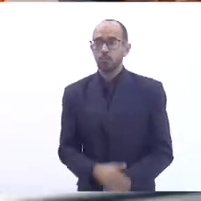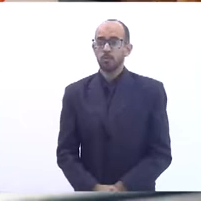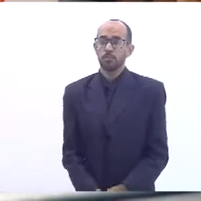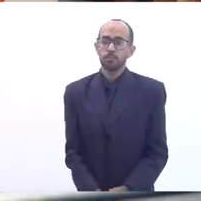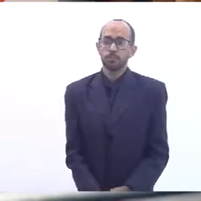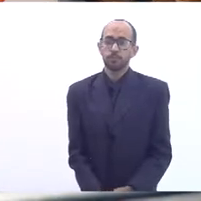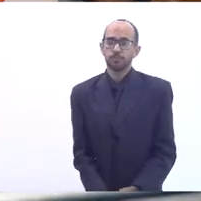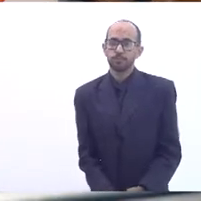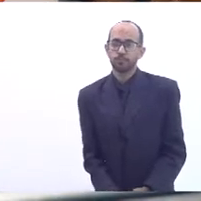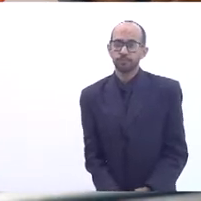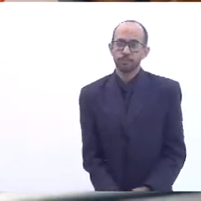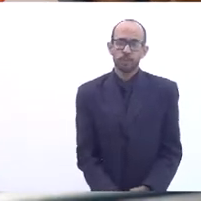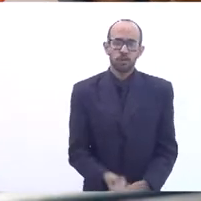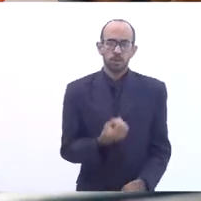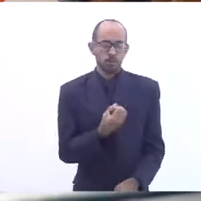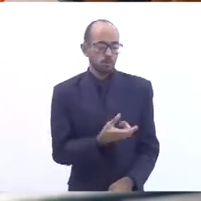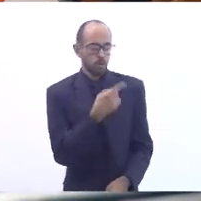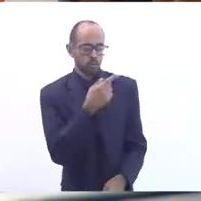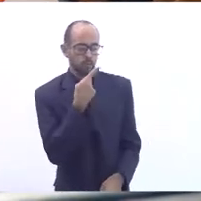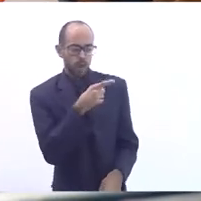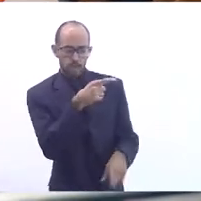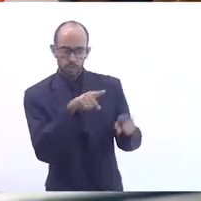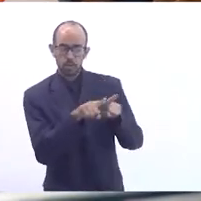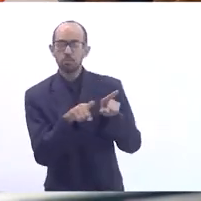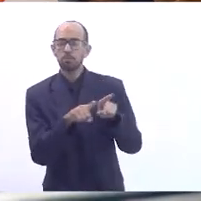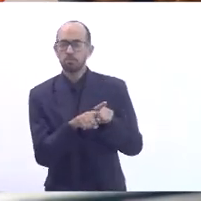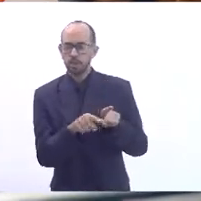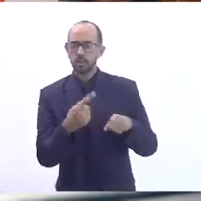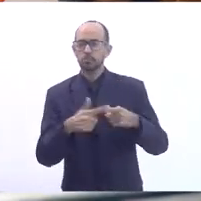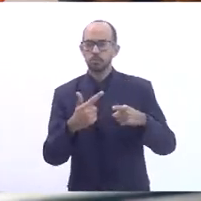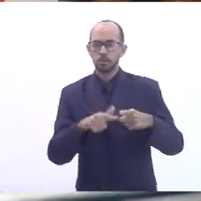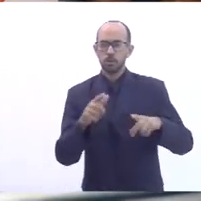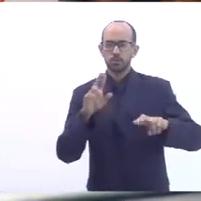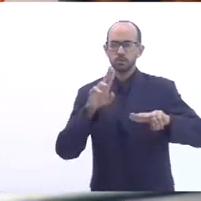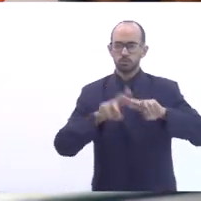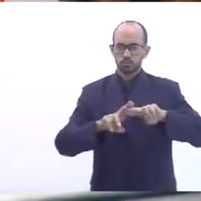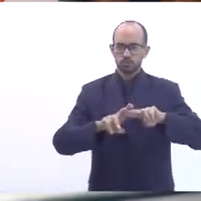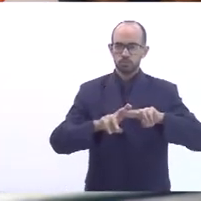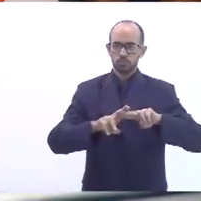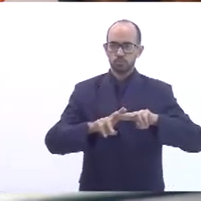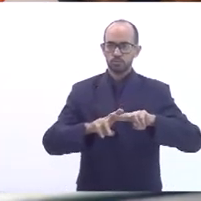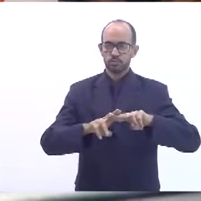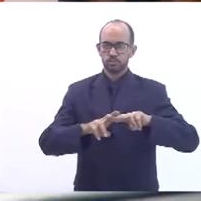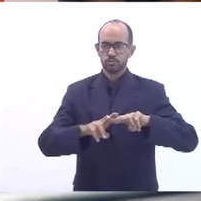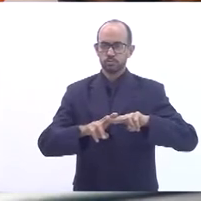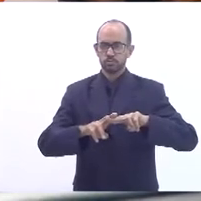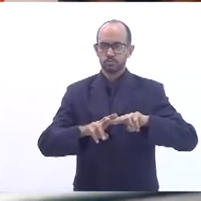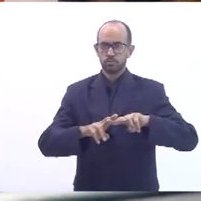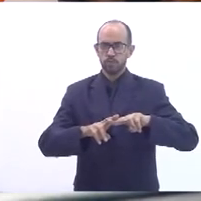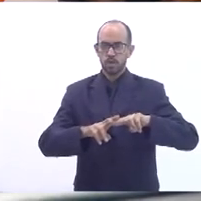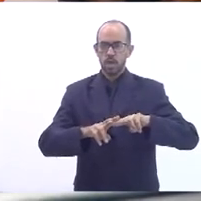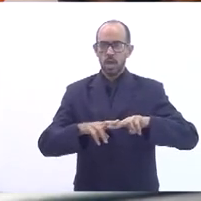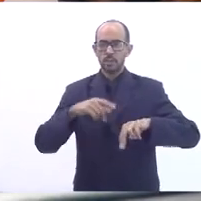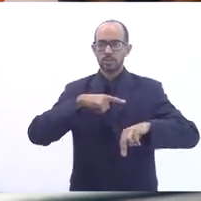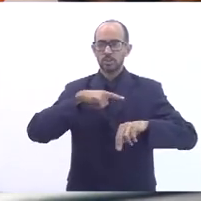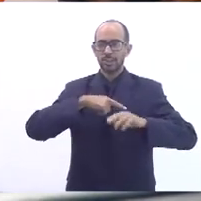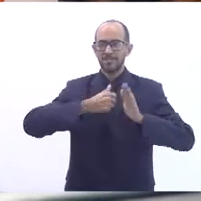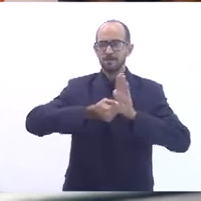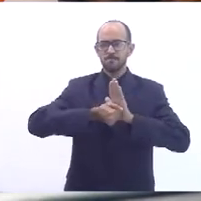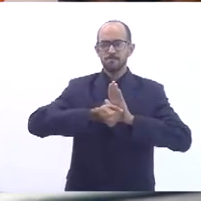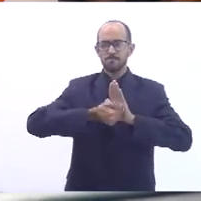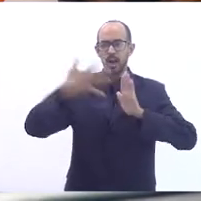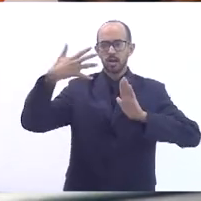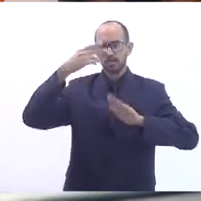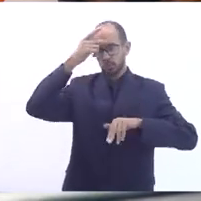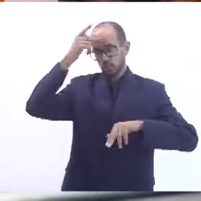muito bom você também ter levantado a questão carcerária é uma questão essencial a centenas de milhares de pessoas presos